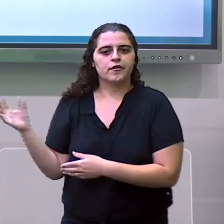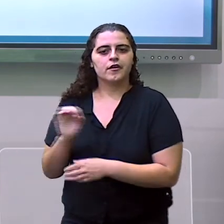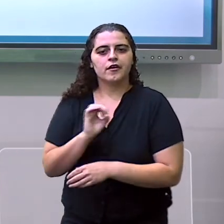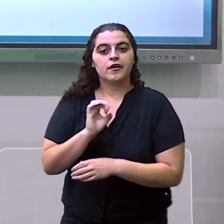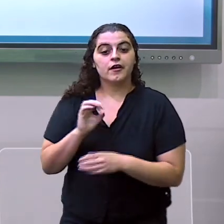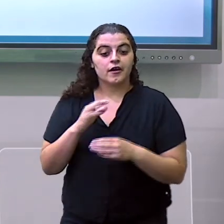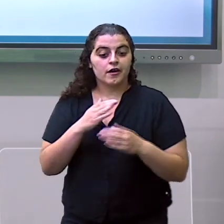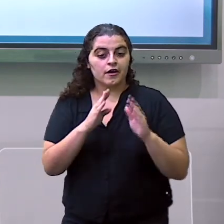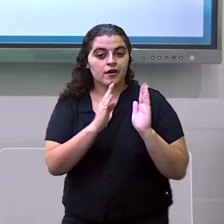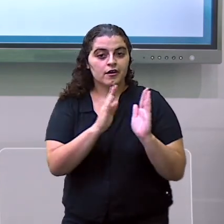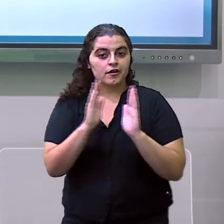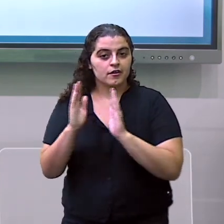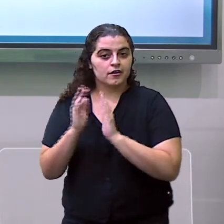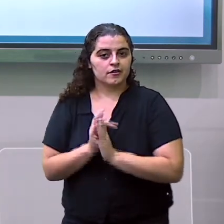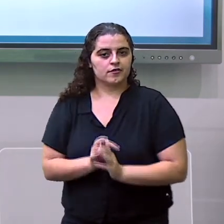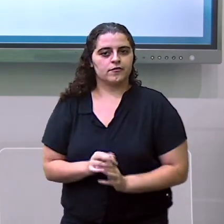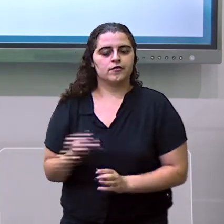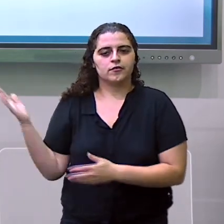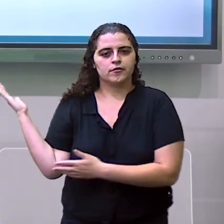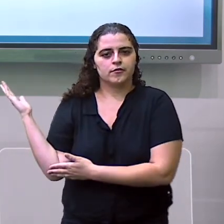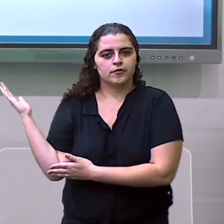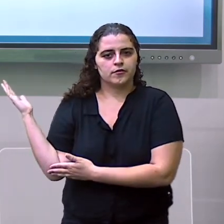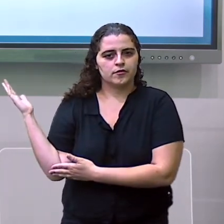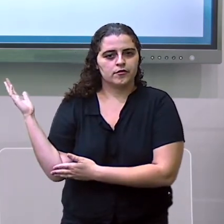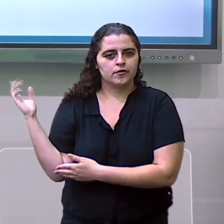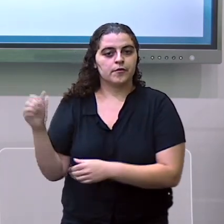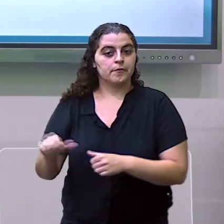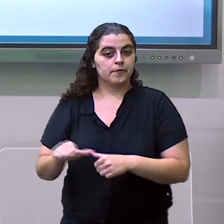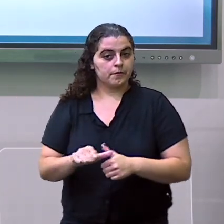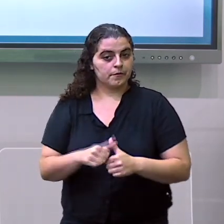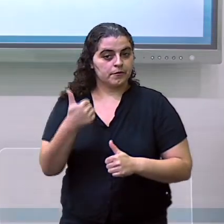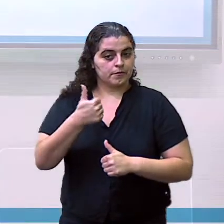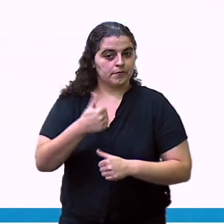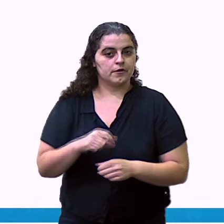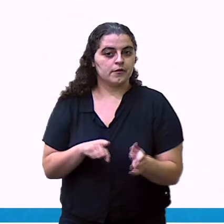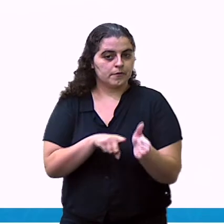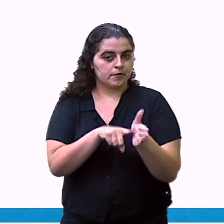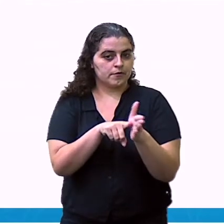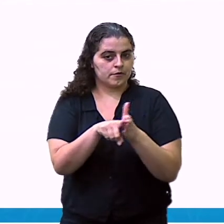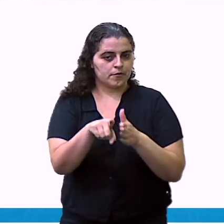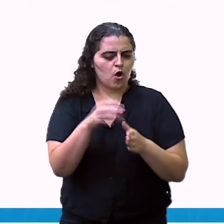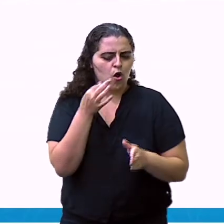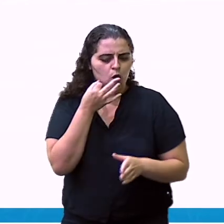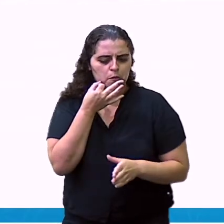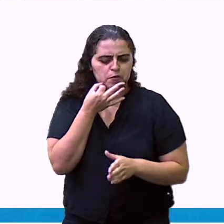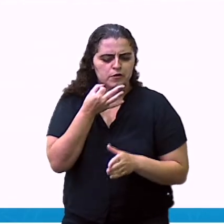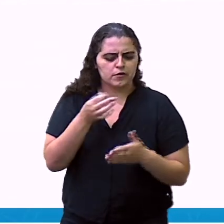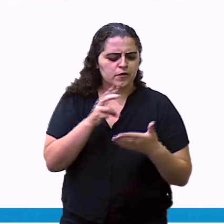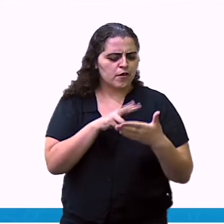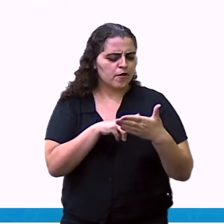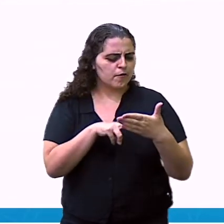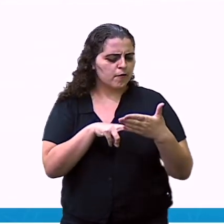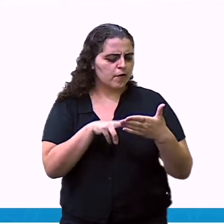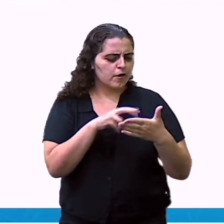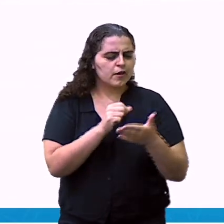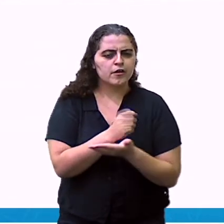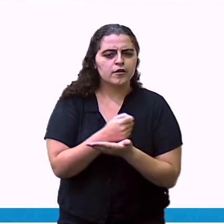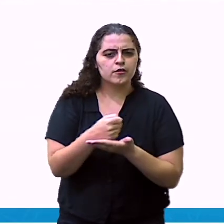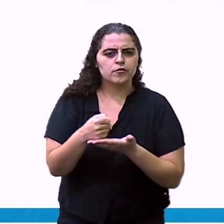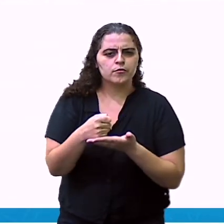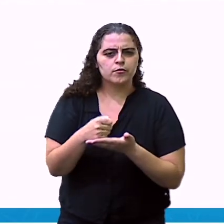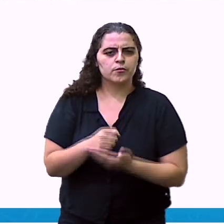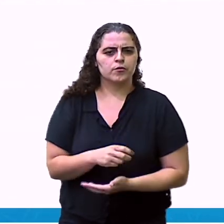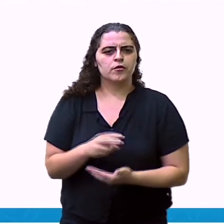cada processo da fração. Na questão número 1, pede para a gente observar a fração e